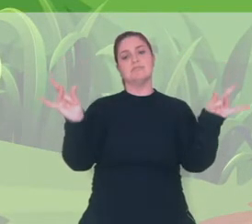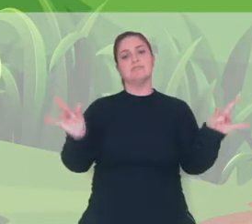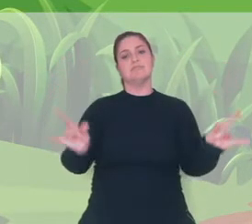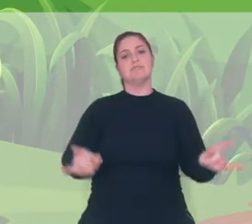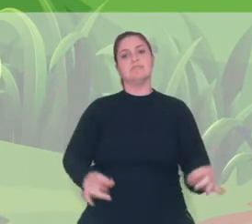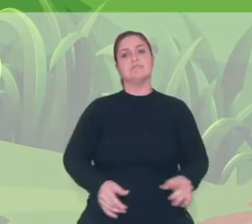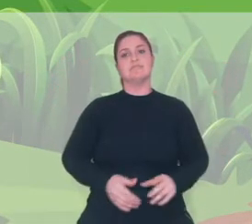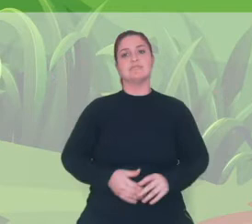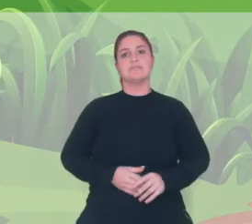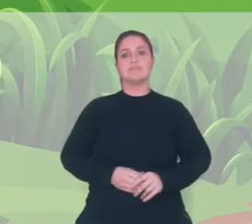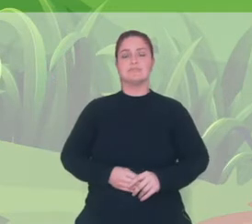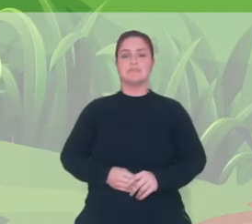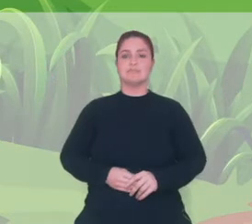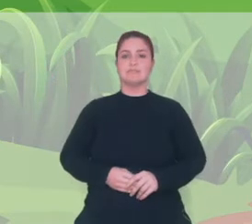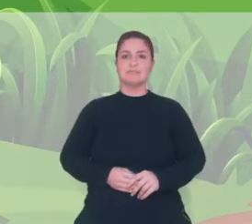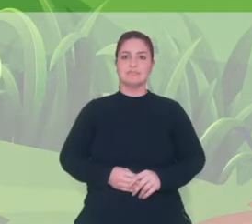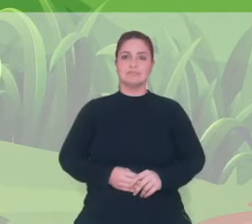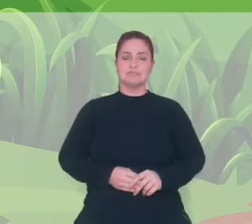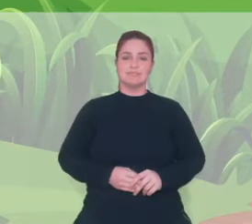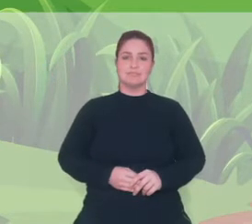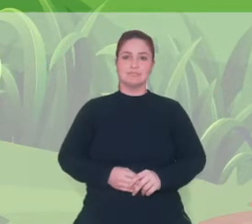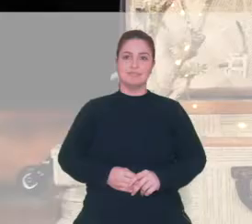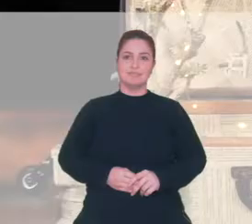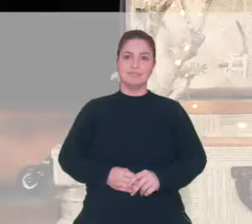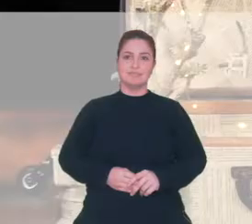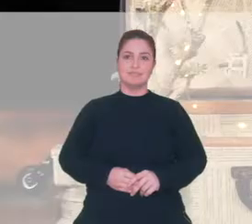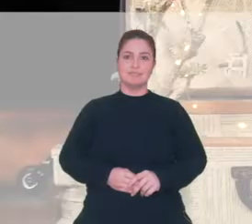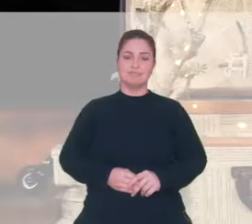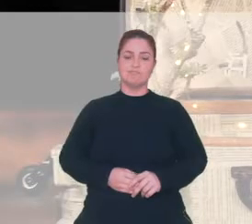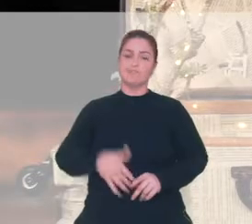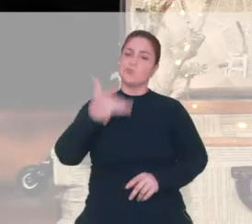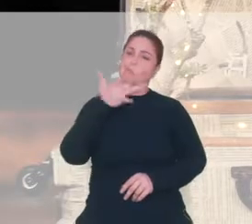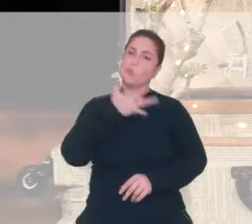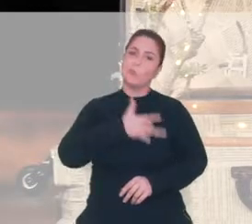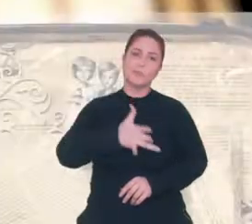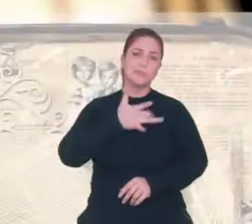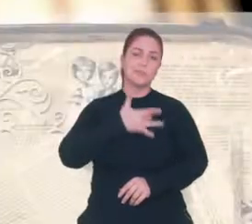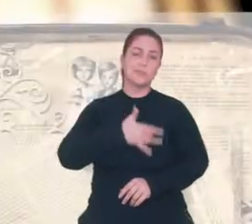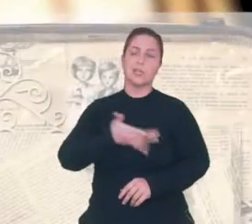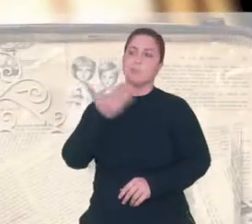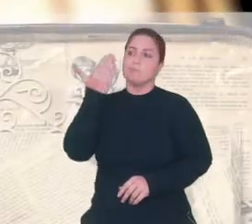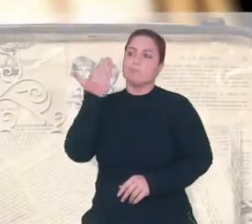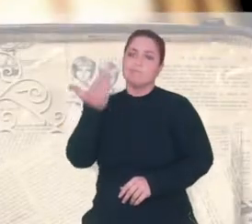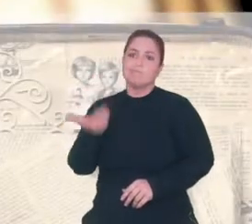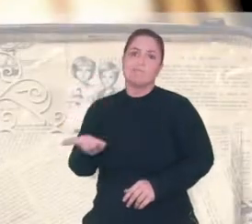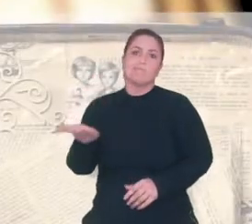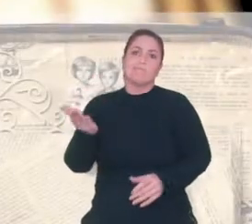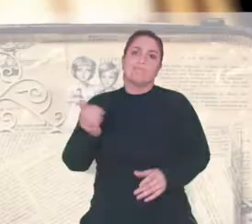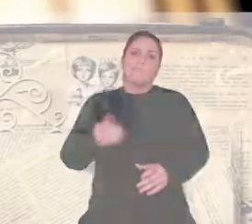imaginação. Pobre Laurinha!